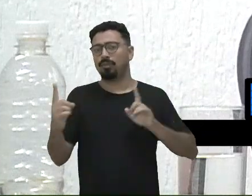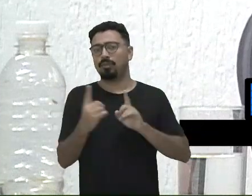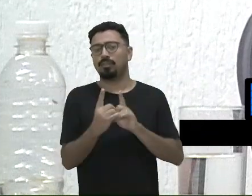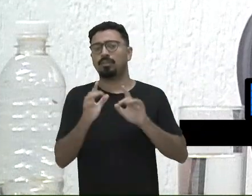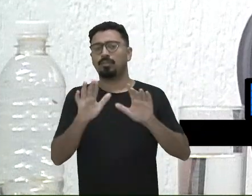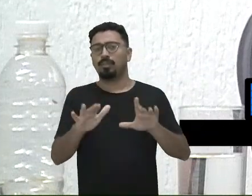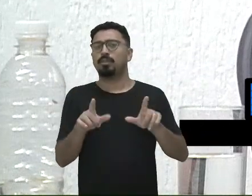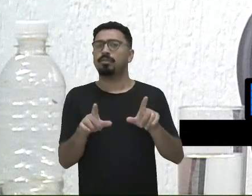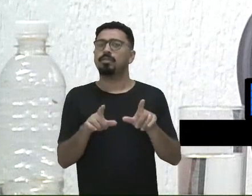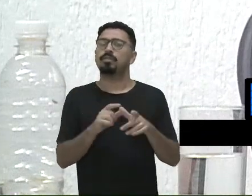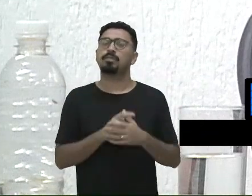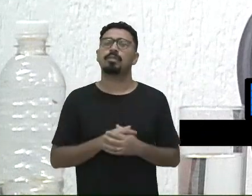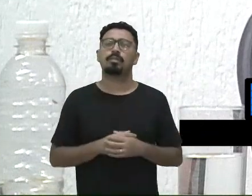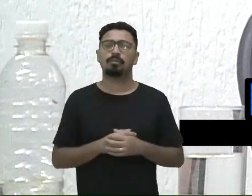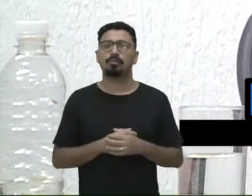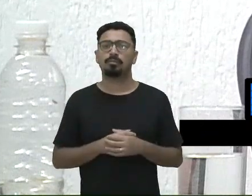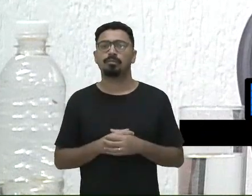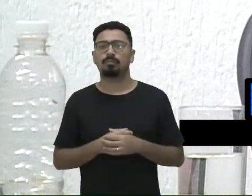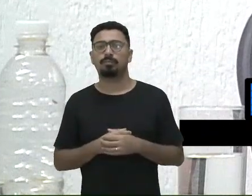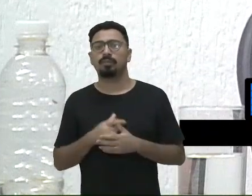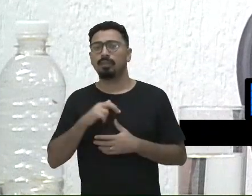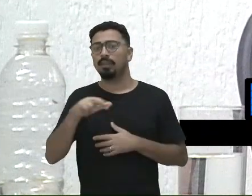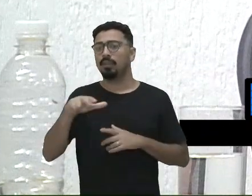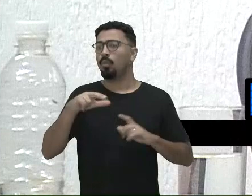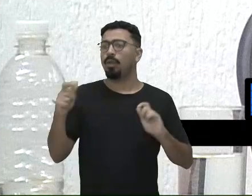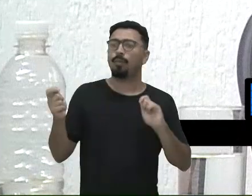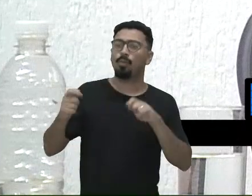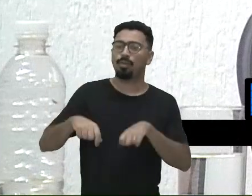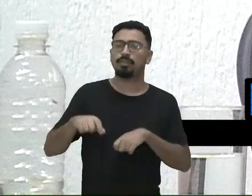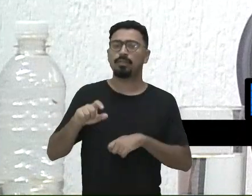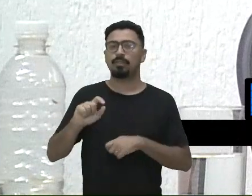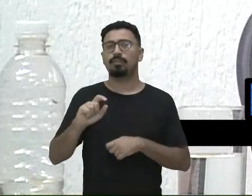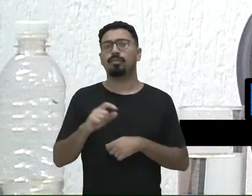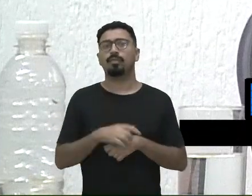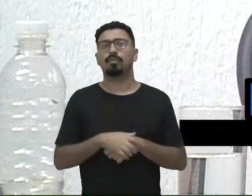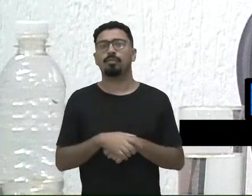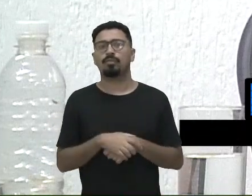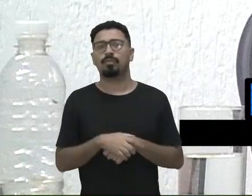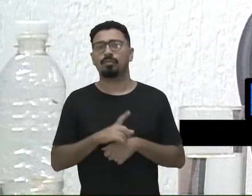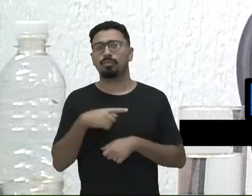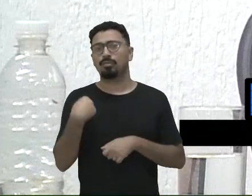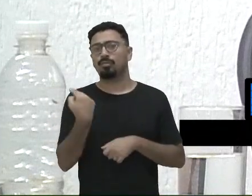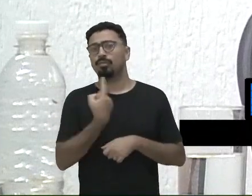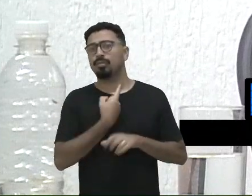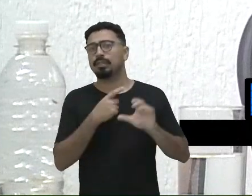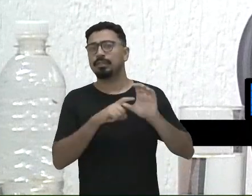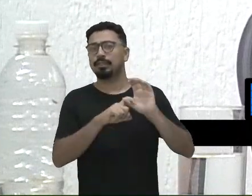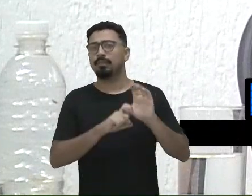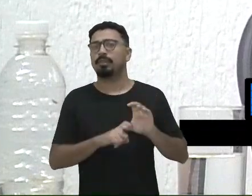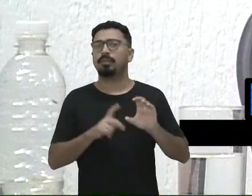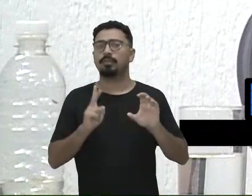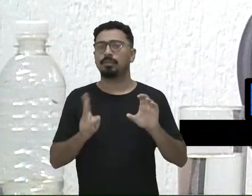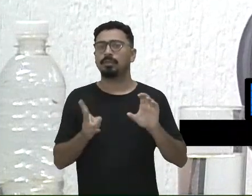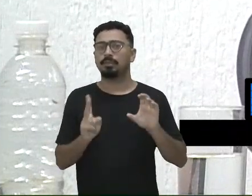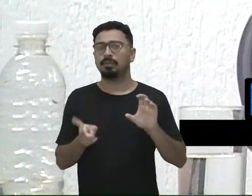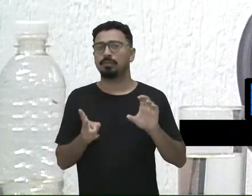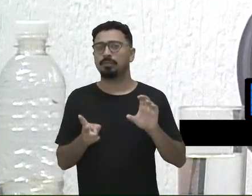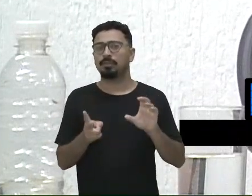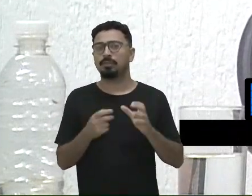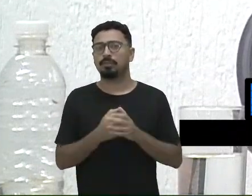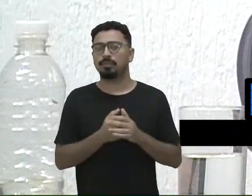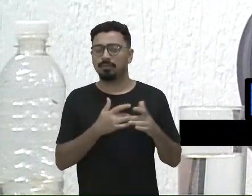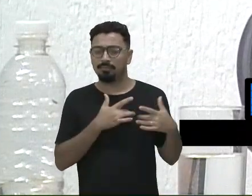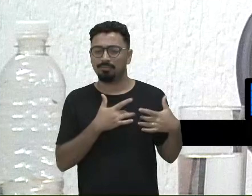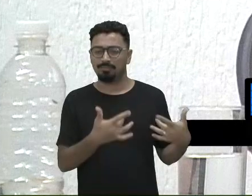mas também não é cabível e não é possível que a gente sempre dependa de uma boa vontade